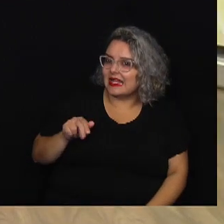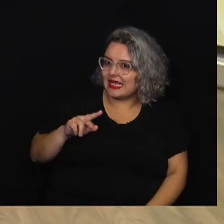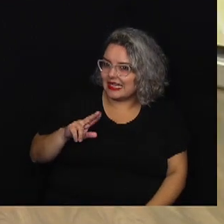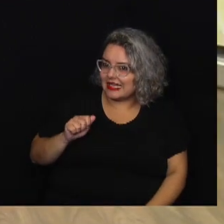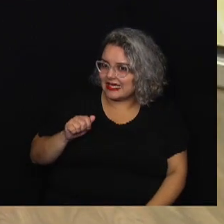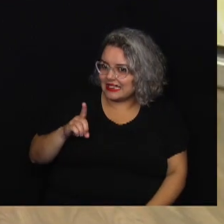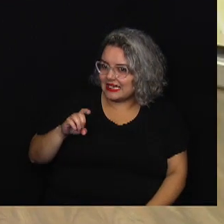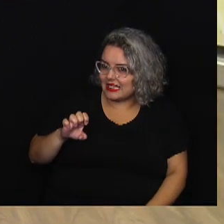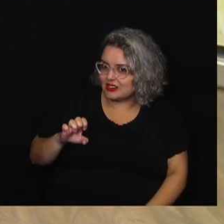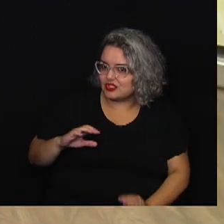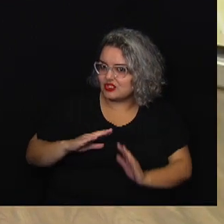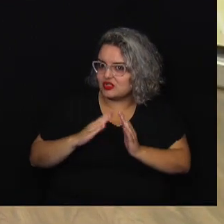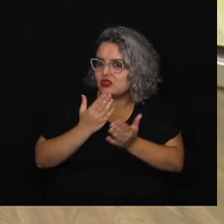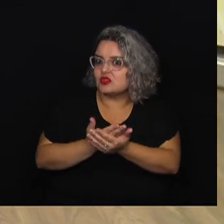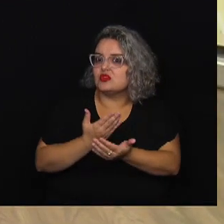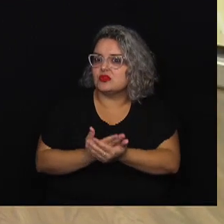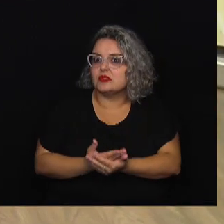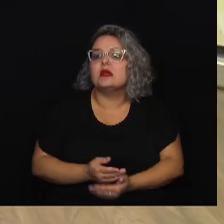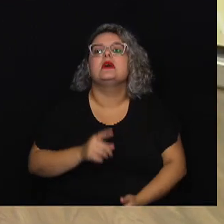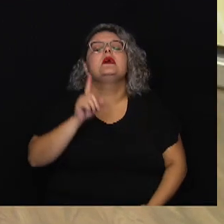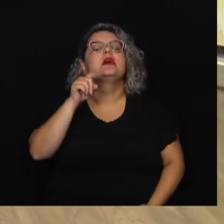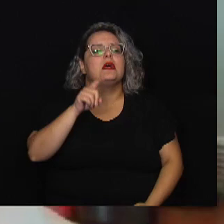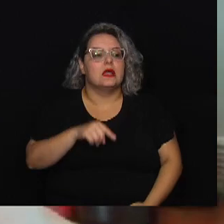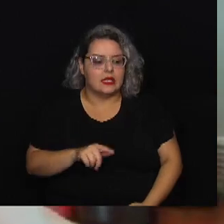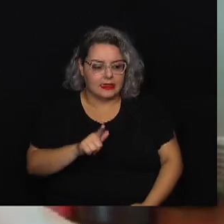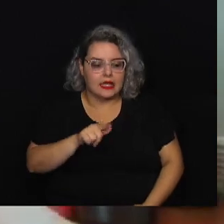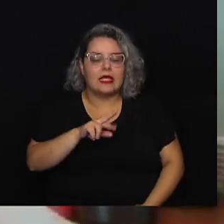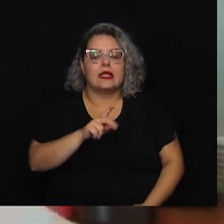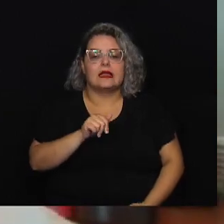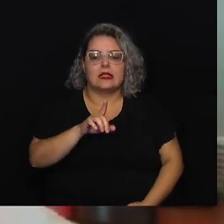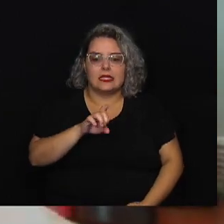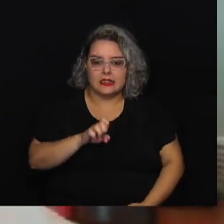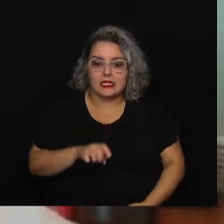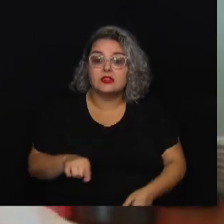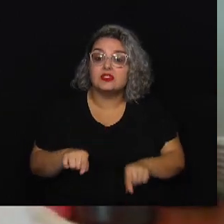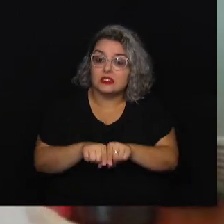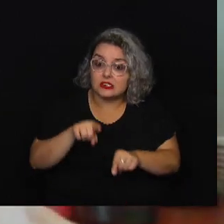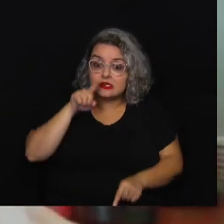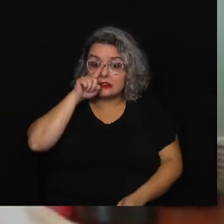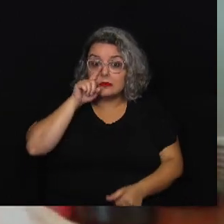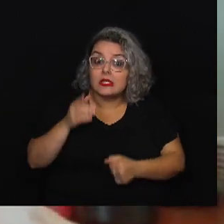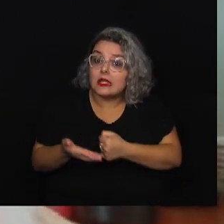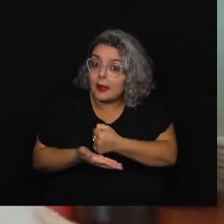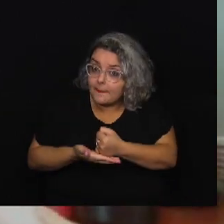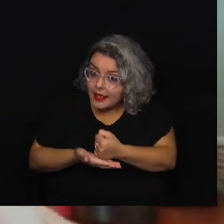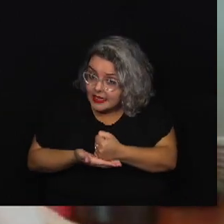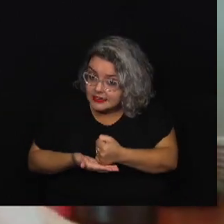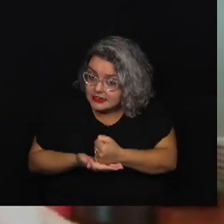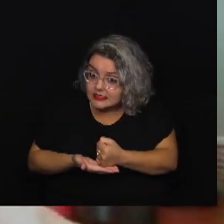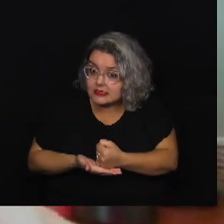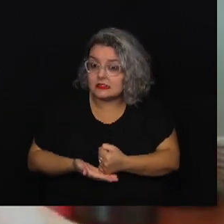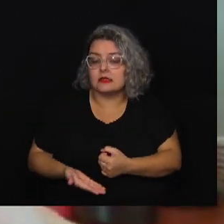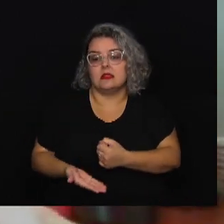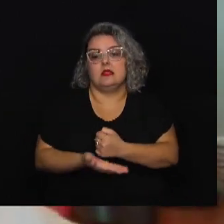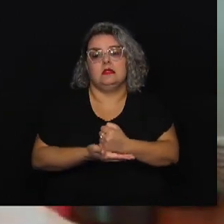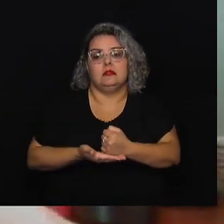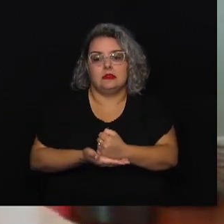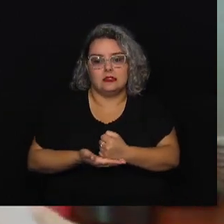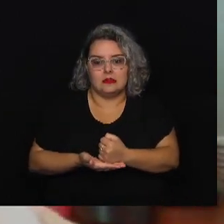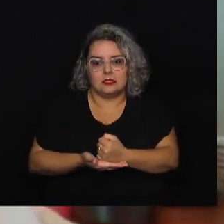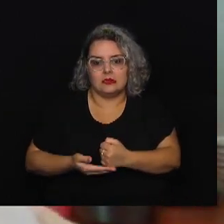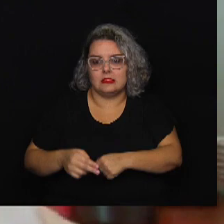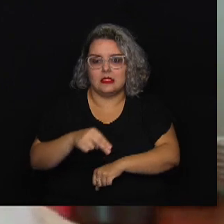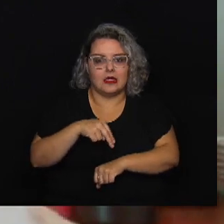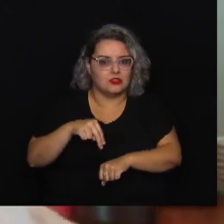pensa? na grade escolar e eu arrisco dizer na base nacional,